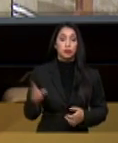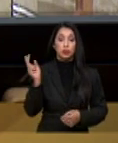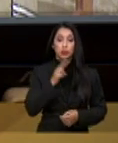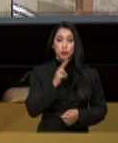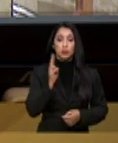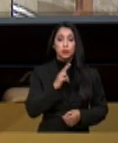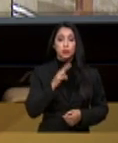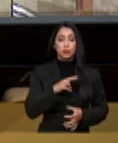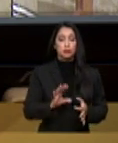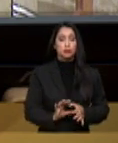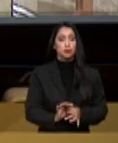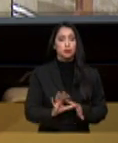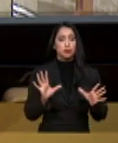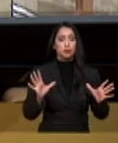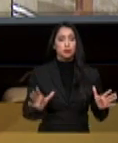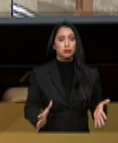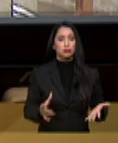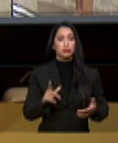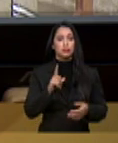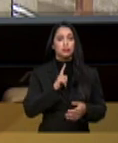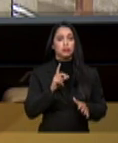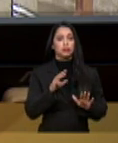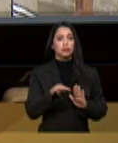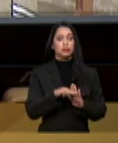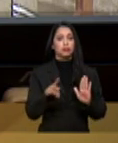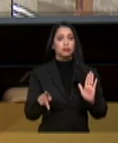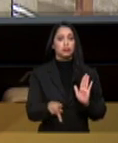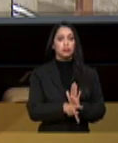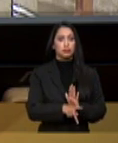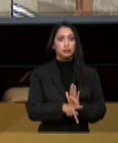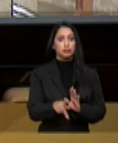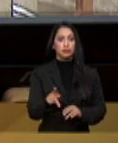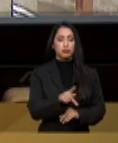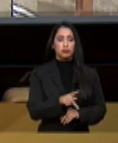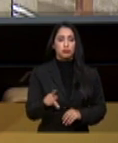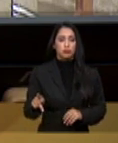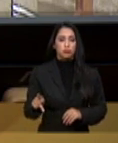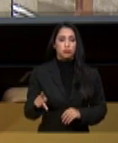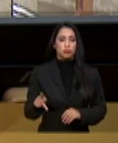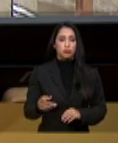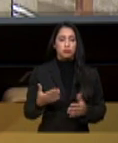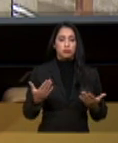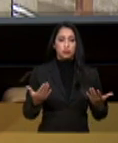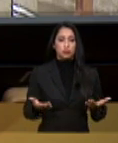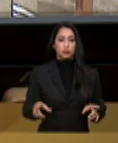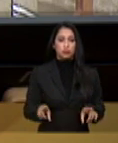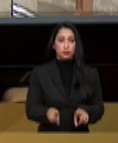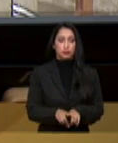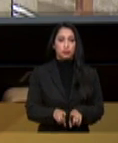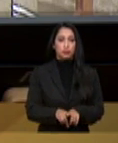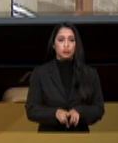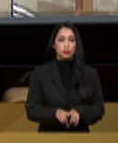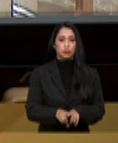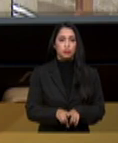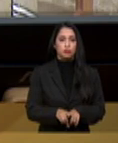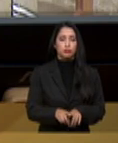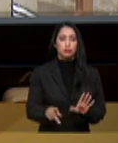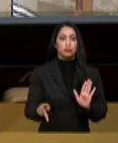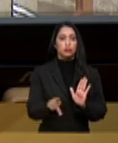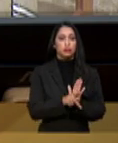urgência que autoriza a adoção de medidas provisórias pelo Presidente da República. Além disso, pela